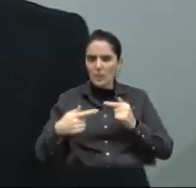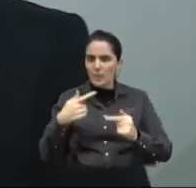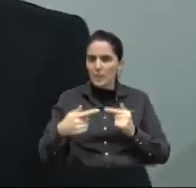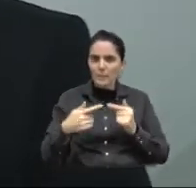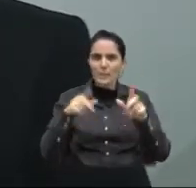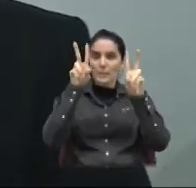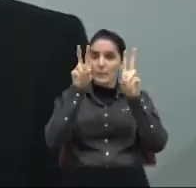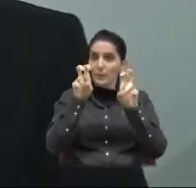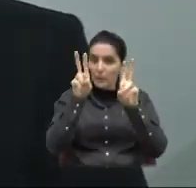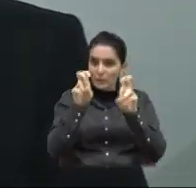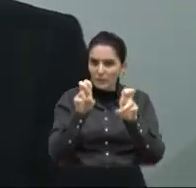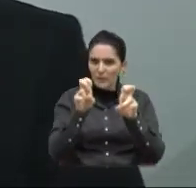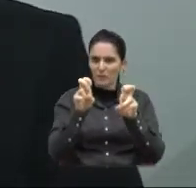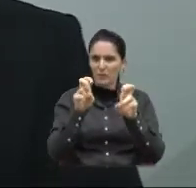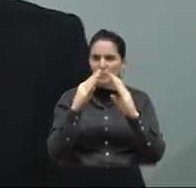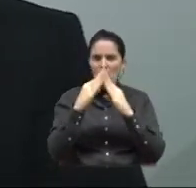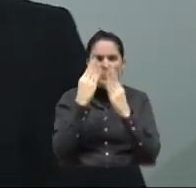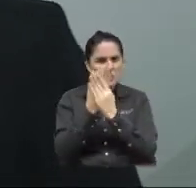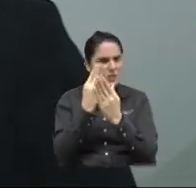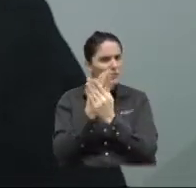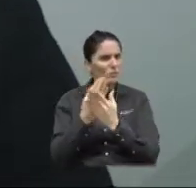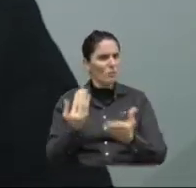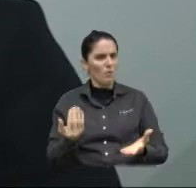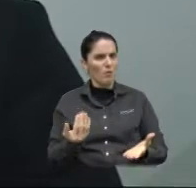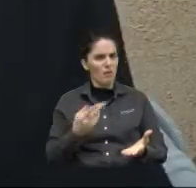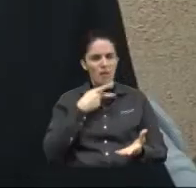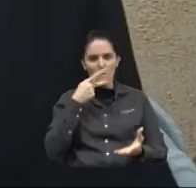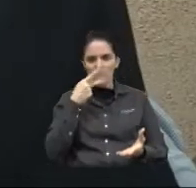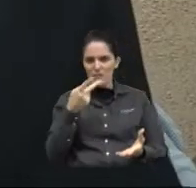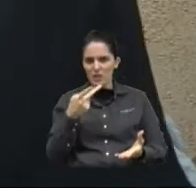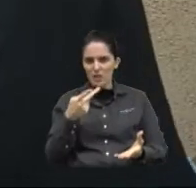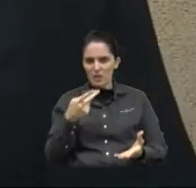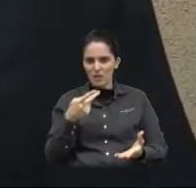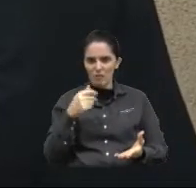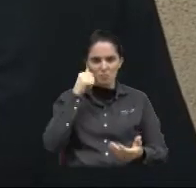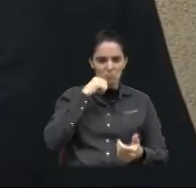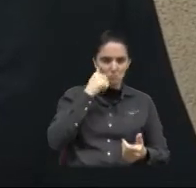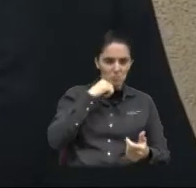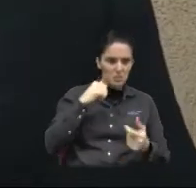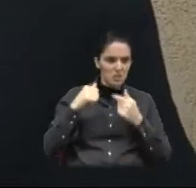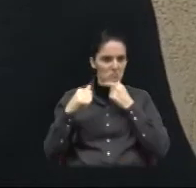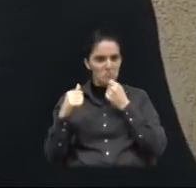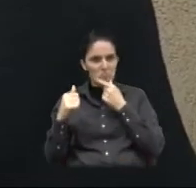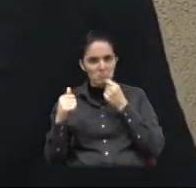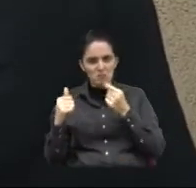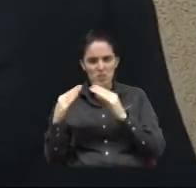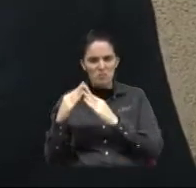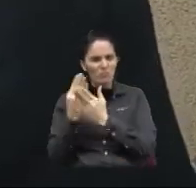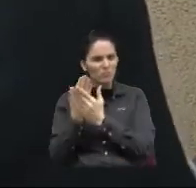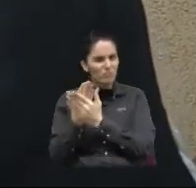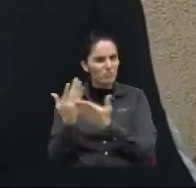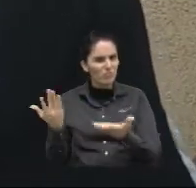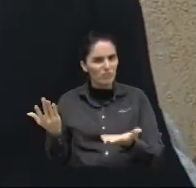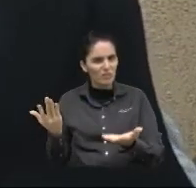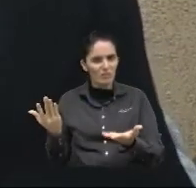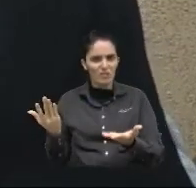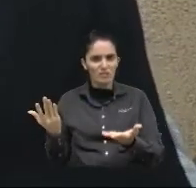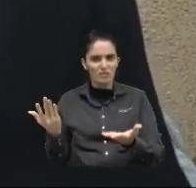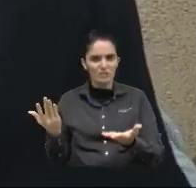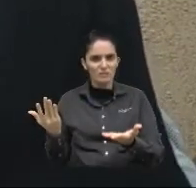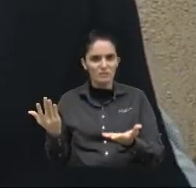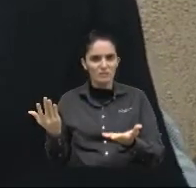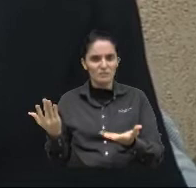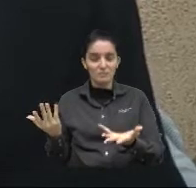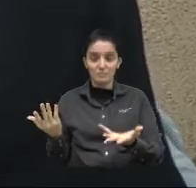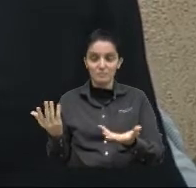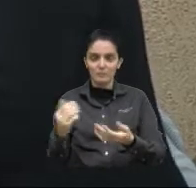em sala de aula temos falado ideologia de gênero em sala de aula essa minha emoção nós vamos nós vamos ter